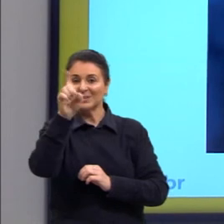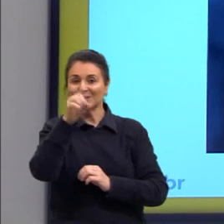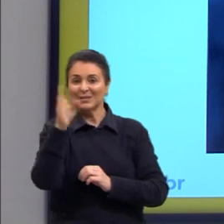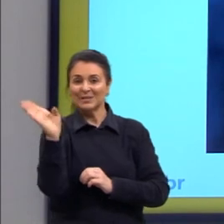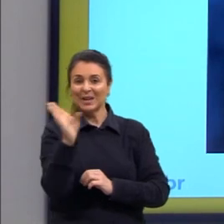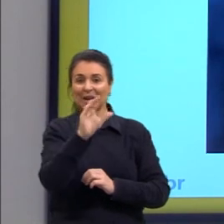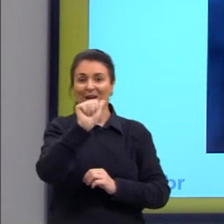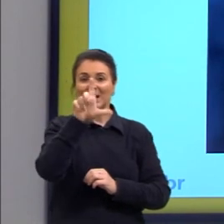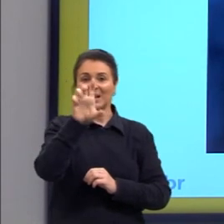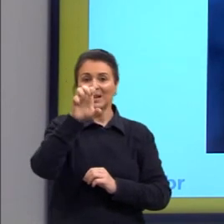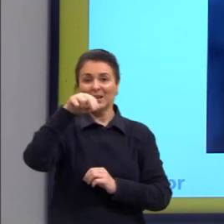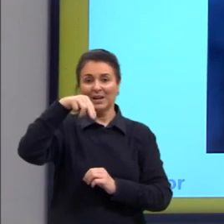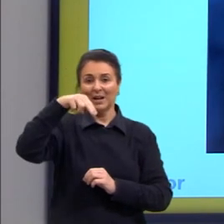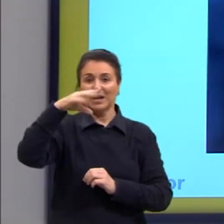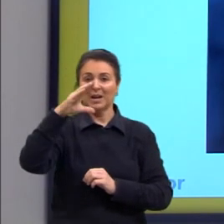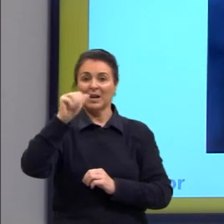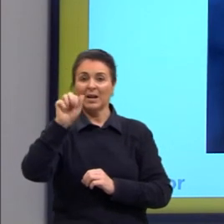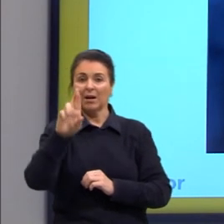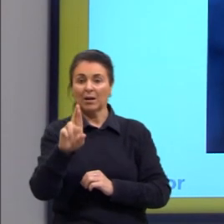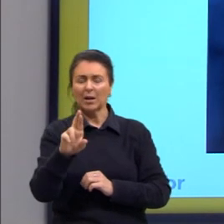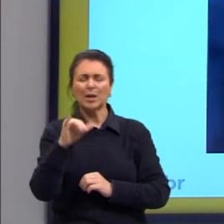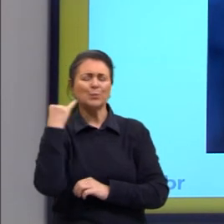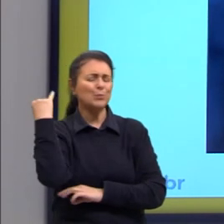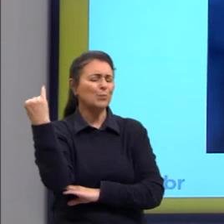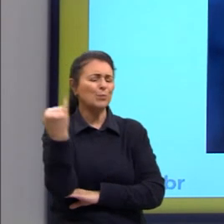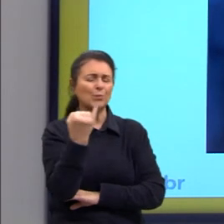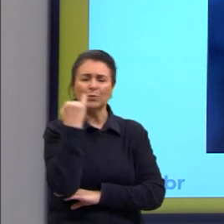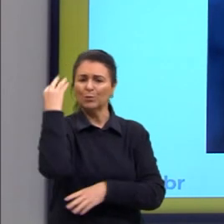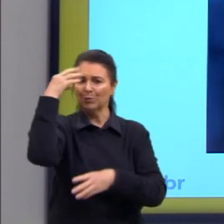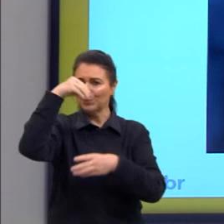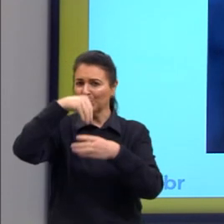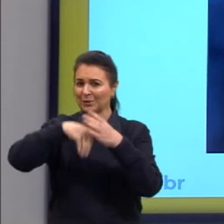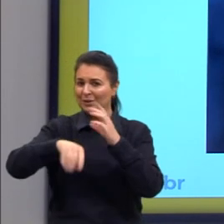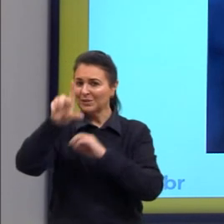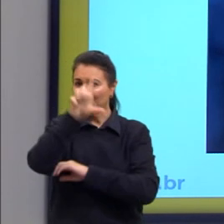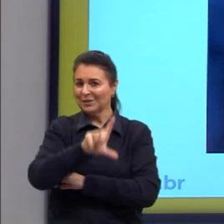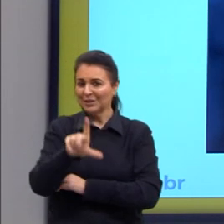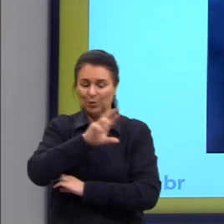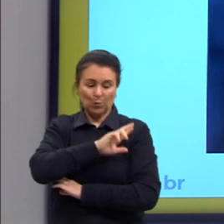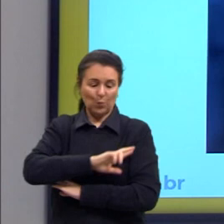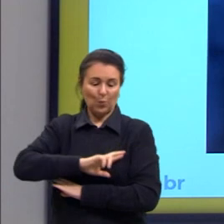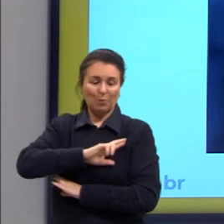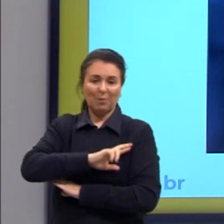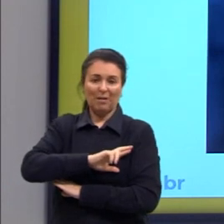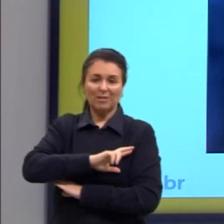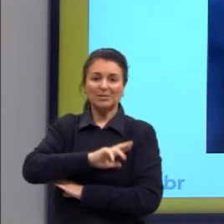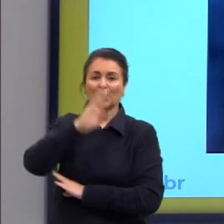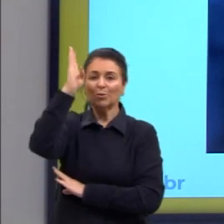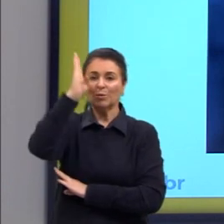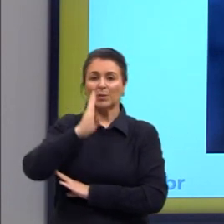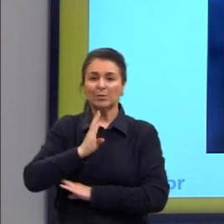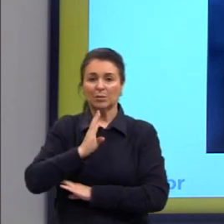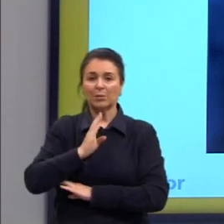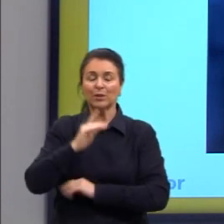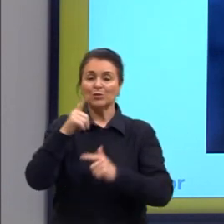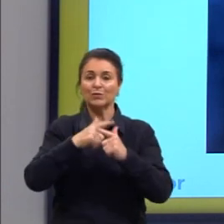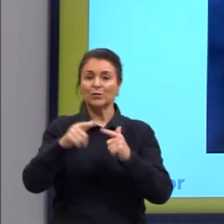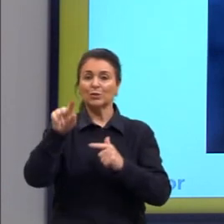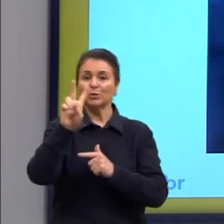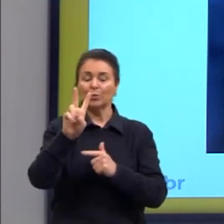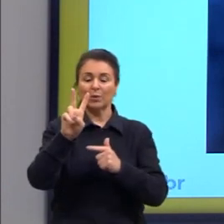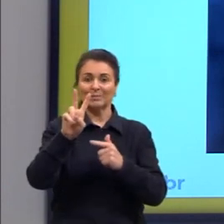muito assim oh mais muito importante dentro dessa literatura o romance brasileiro então pode ser inclusive dividido em duas fases